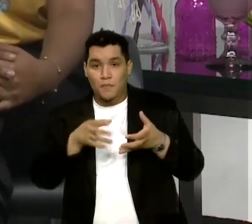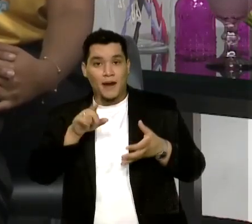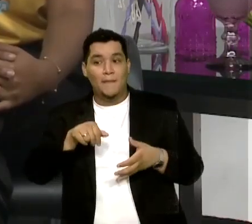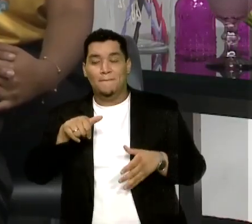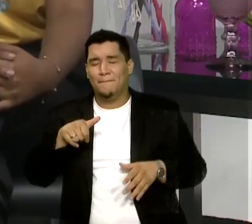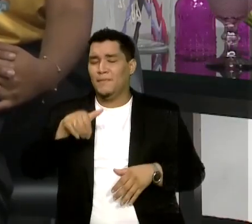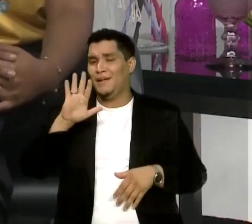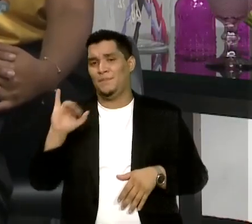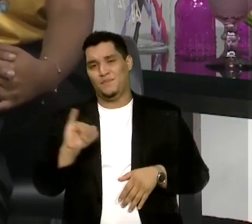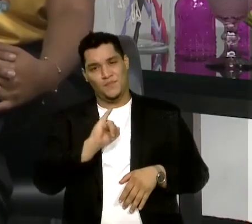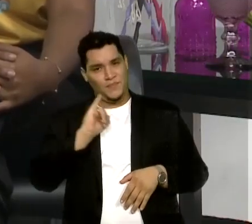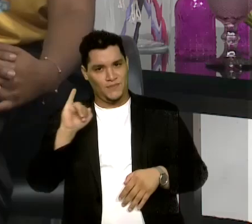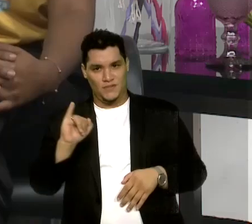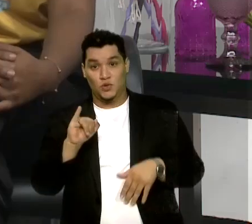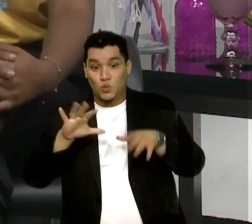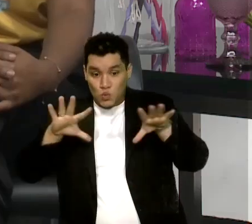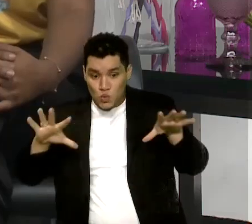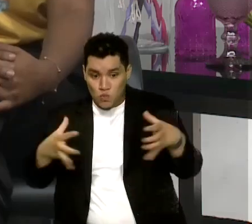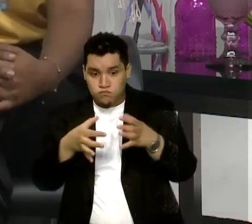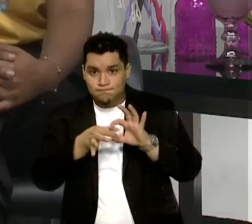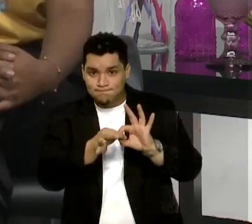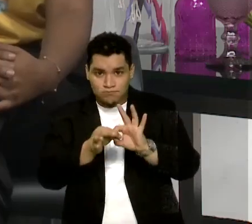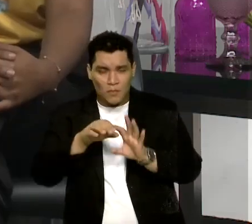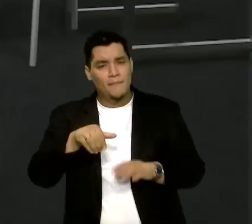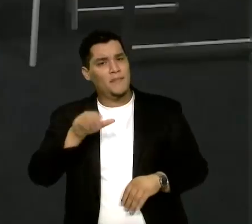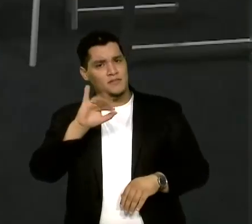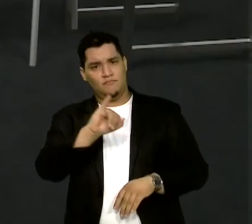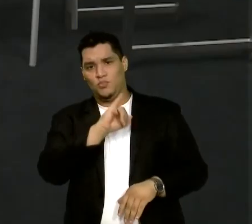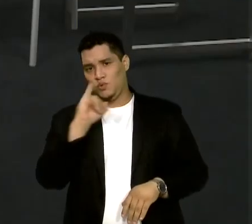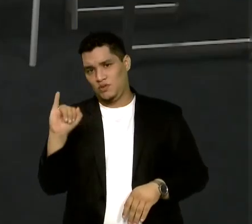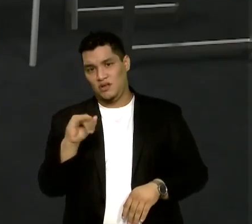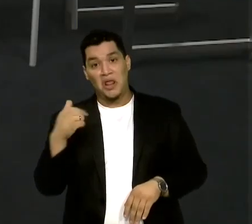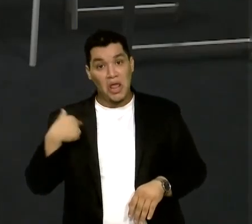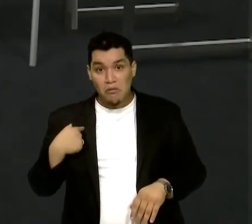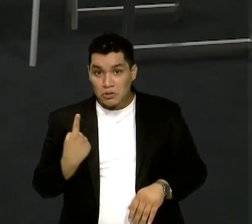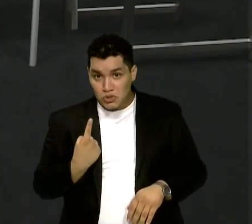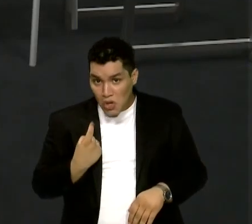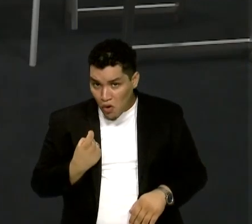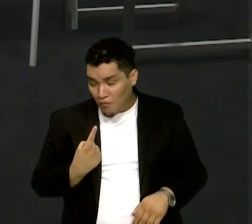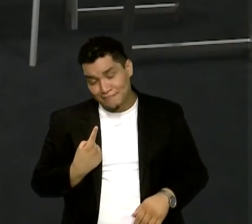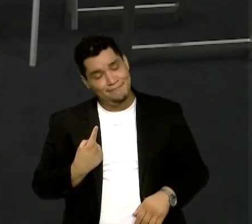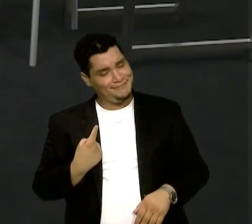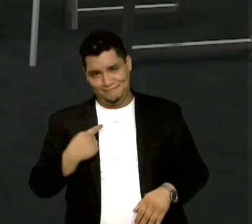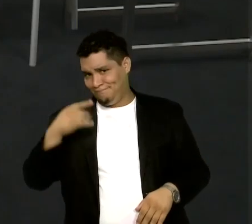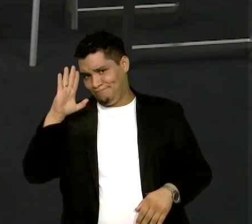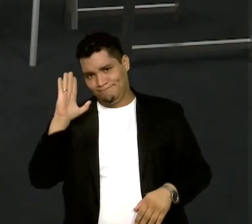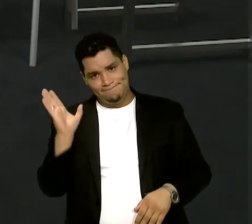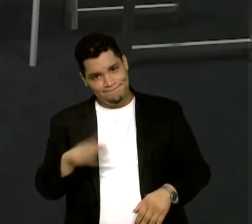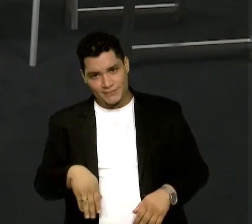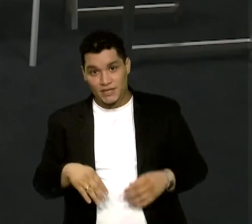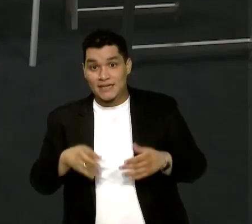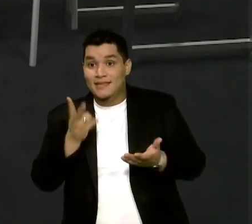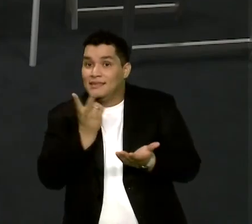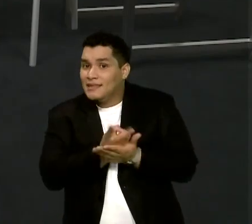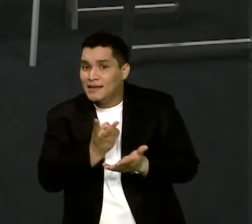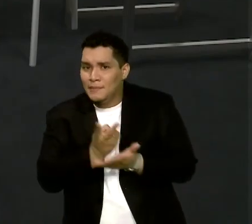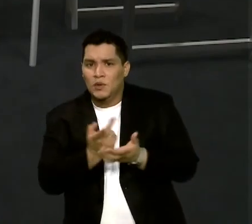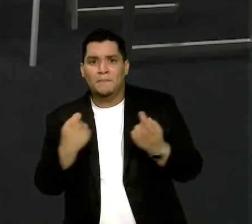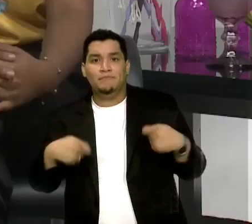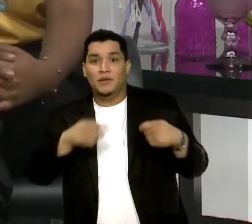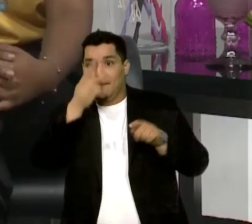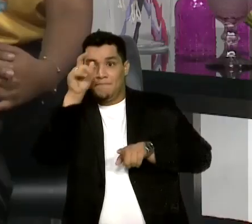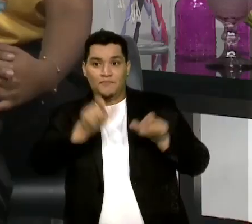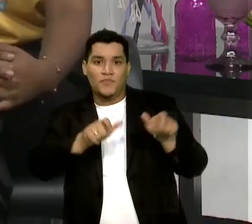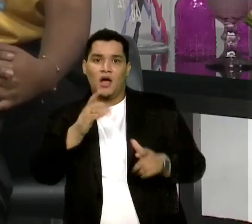é importante. A gente não faz nada sozinho. Sempre a gente vai precisar de alguma formiguinha para